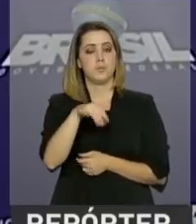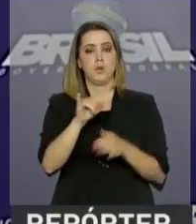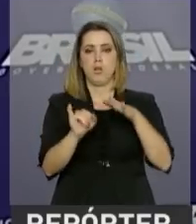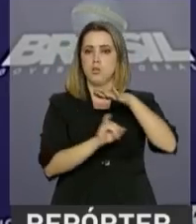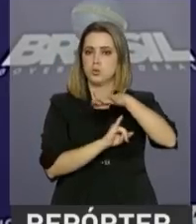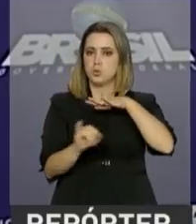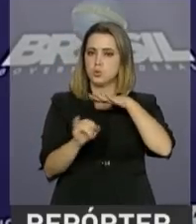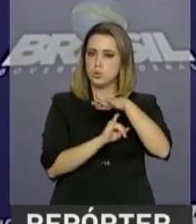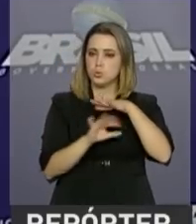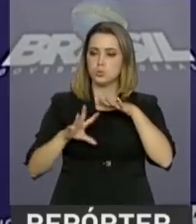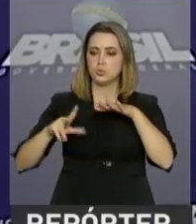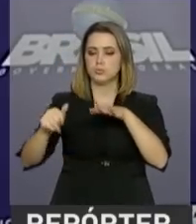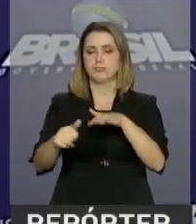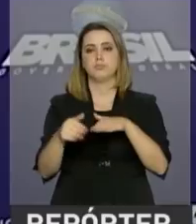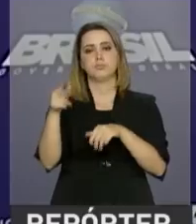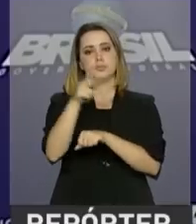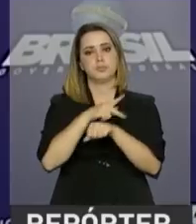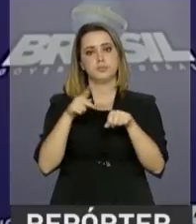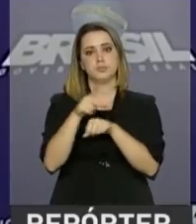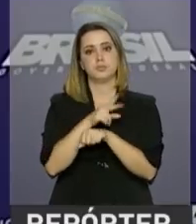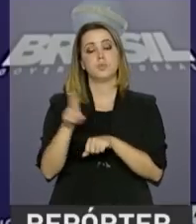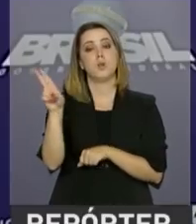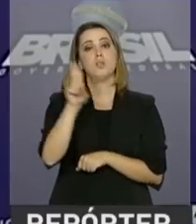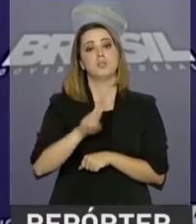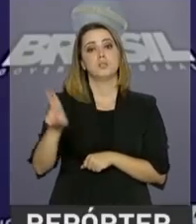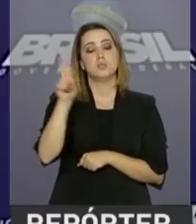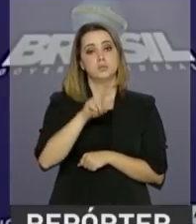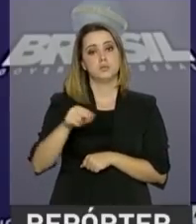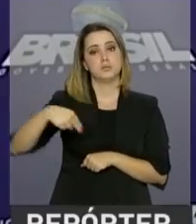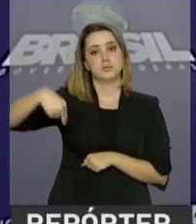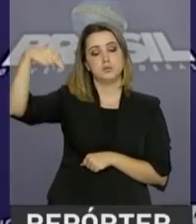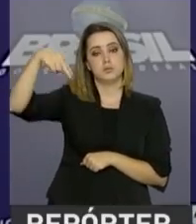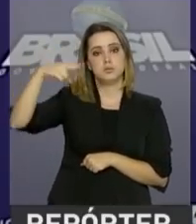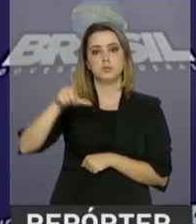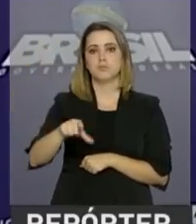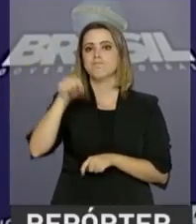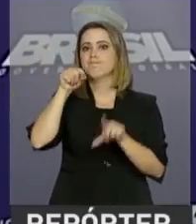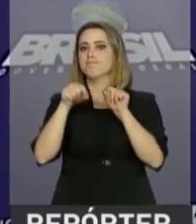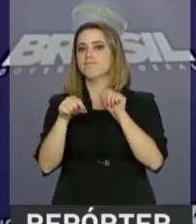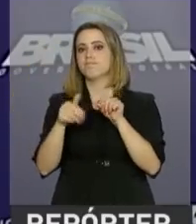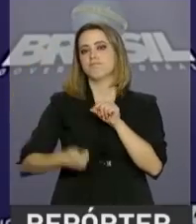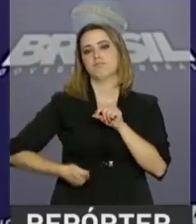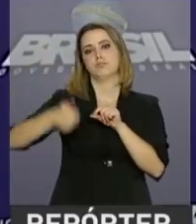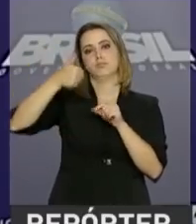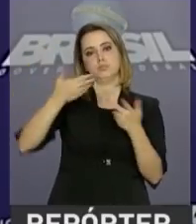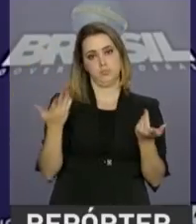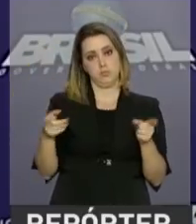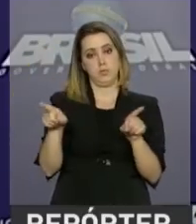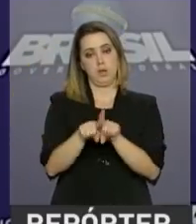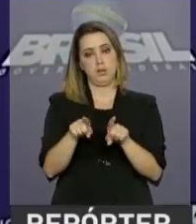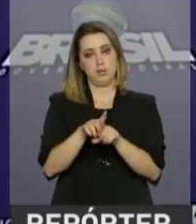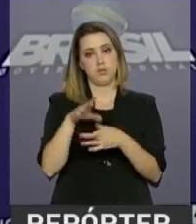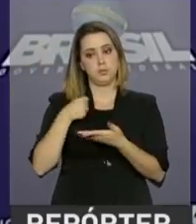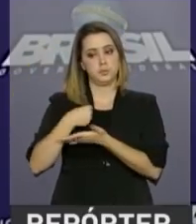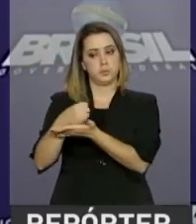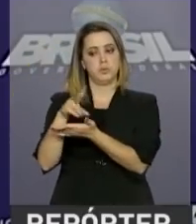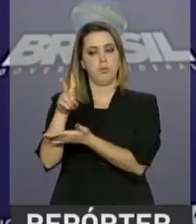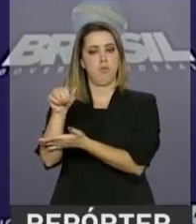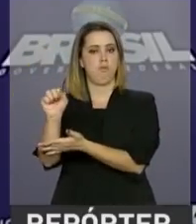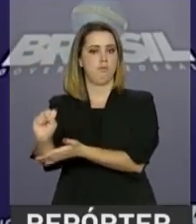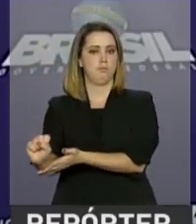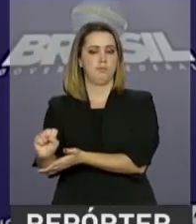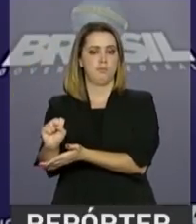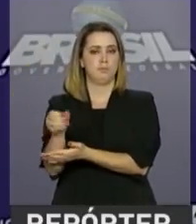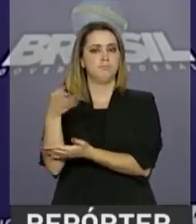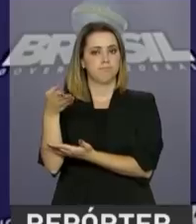ensino superior em todo o país. As universidades do Nordeste foram as mais procuradas pelos alunos e também ofereceram o maior número